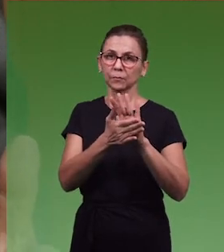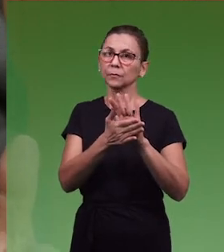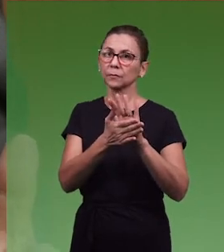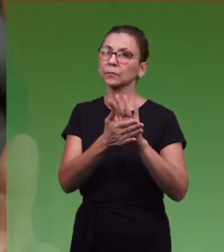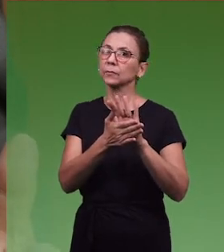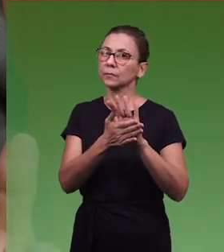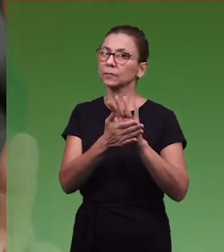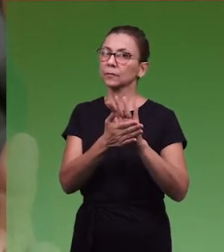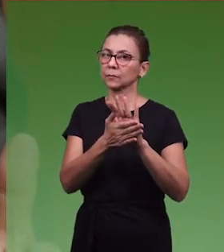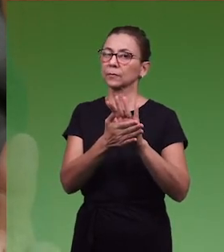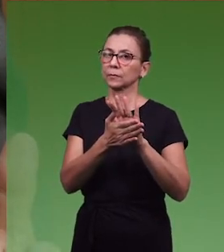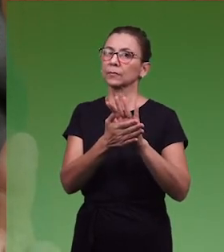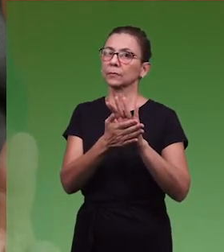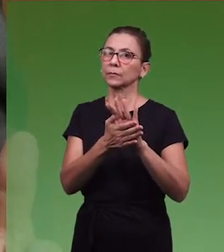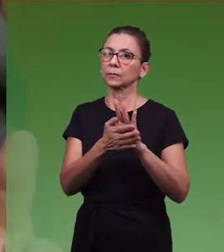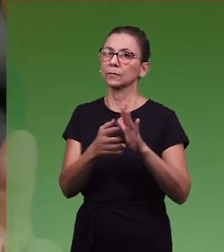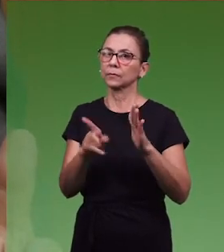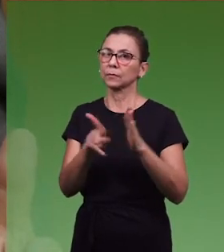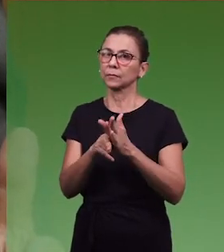da ministração do culto.